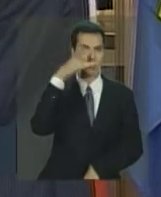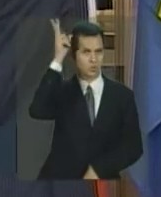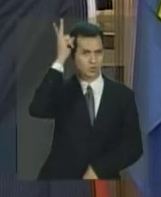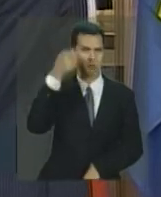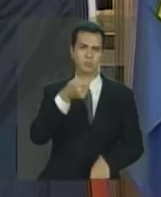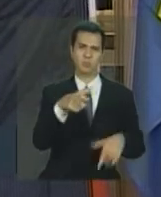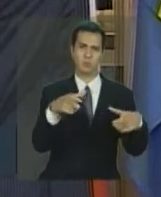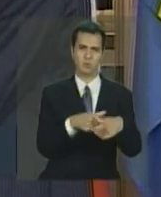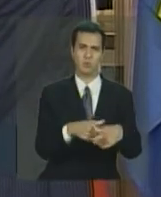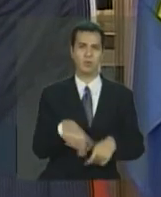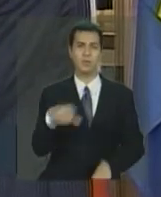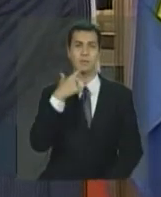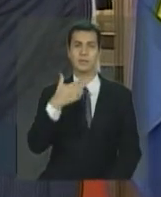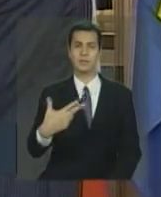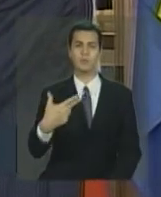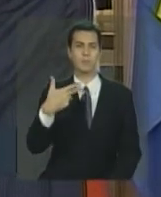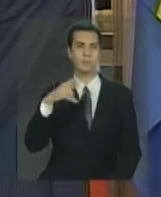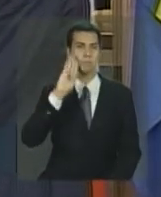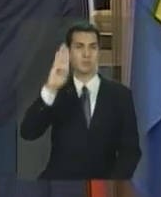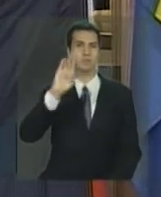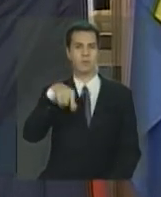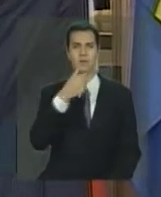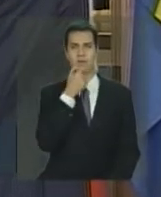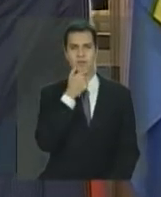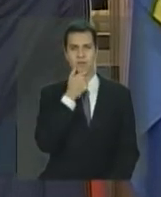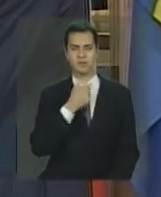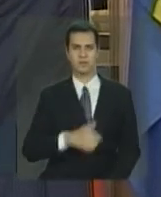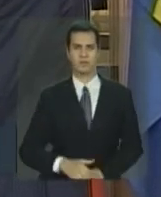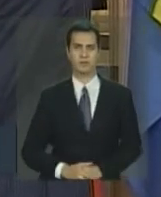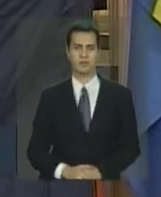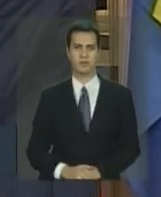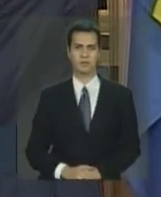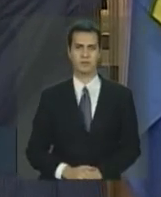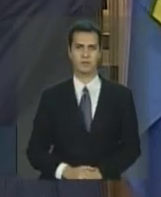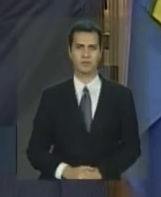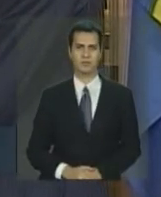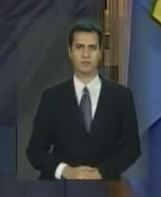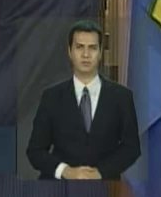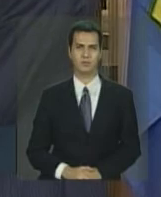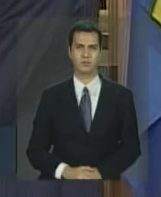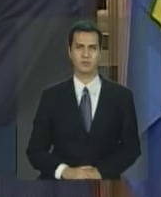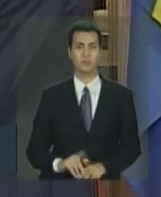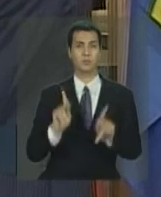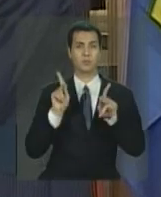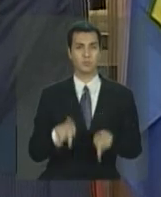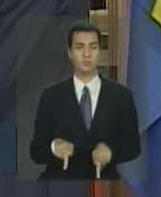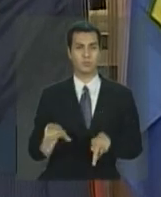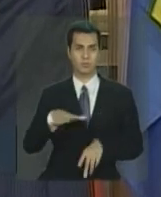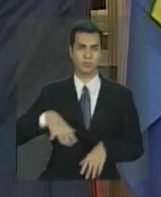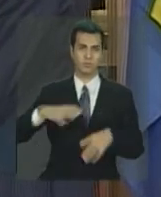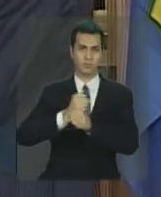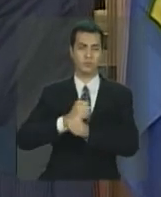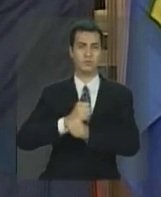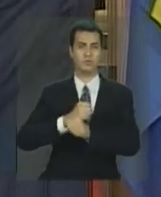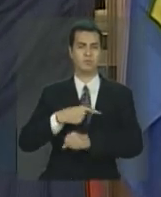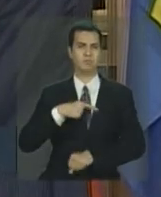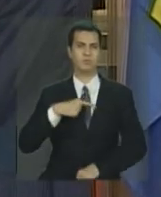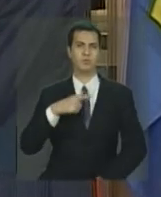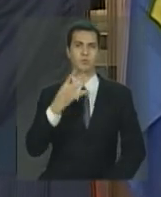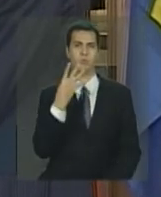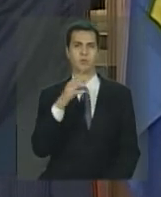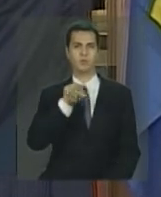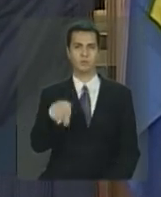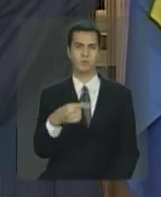língua mais falada é o inglês. A sua população é de aproximadamente